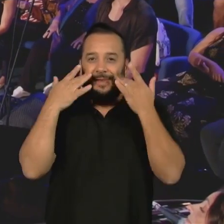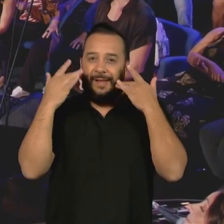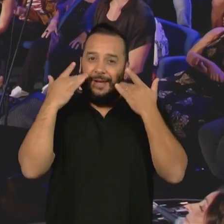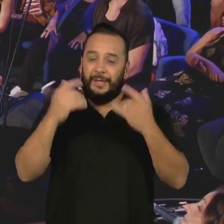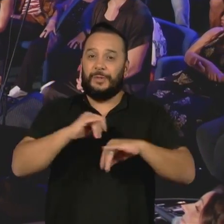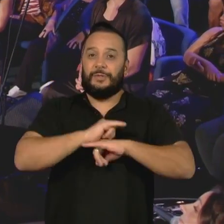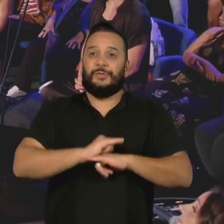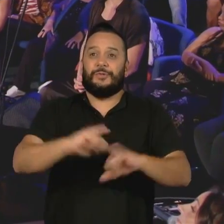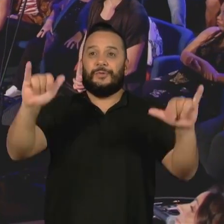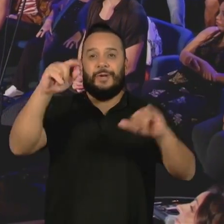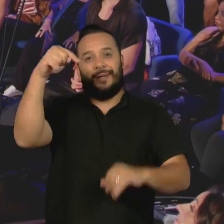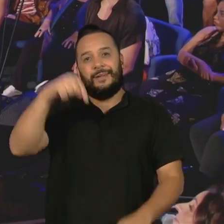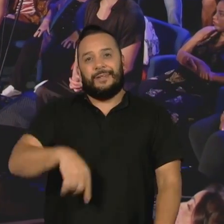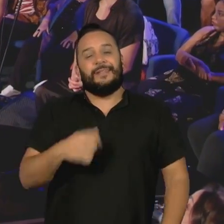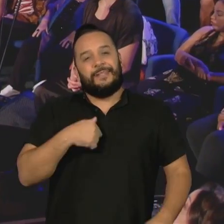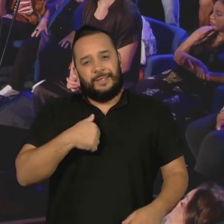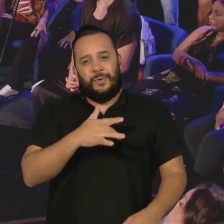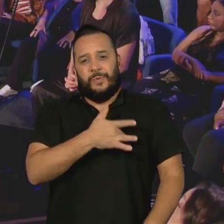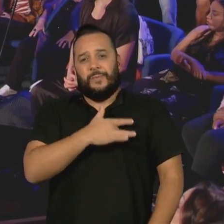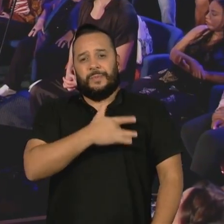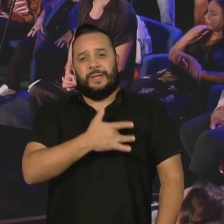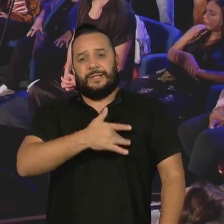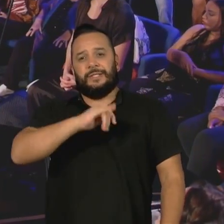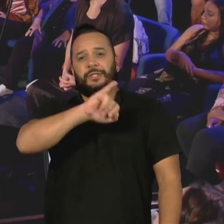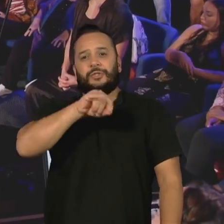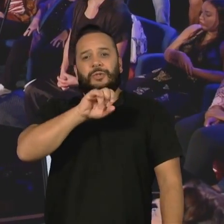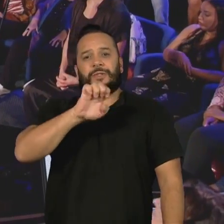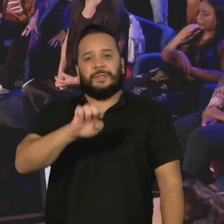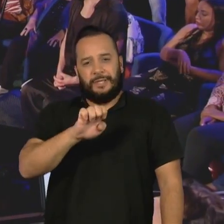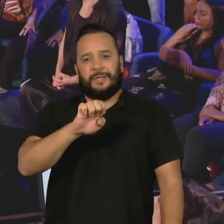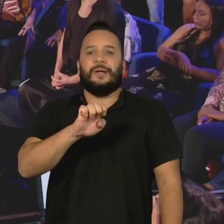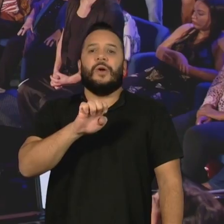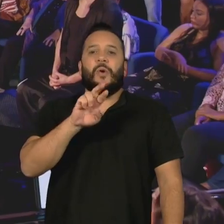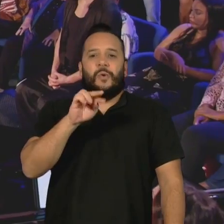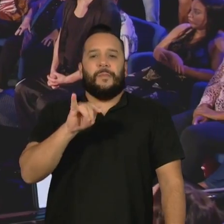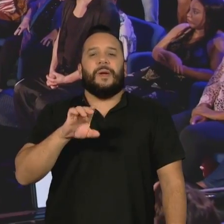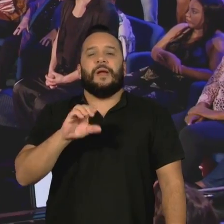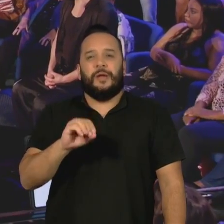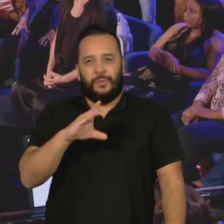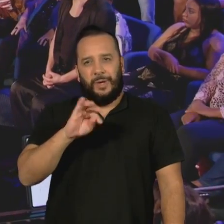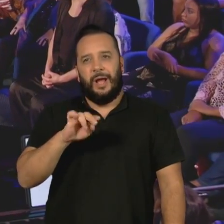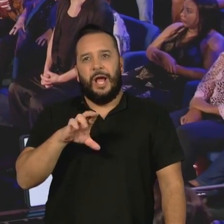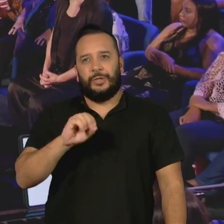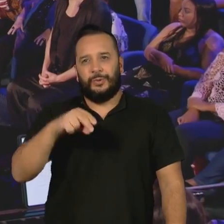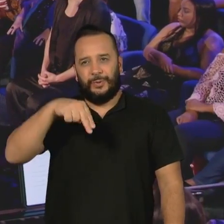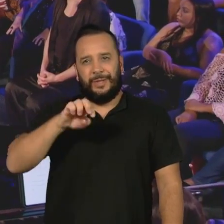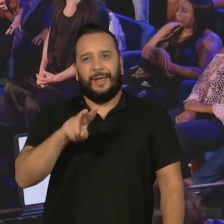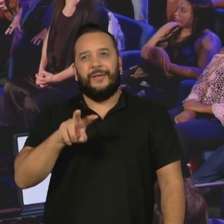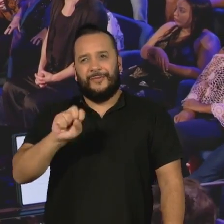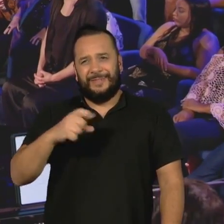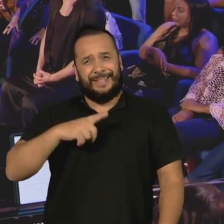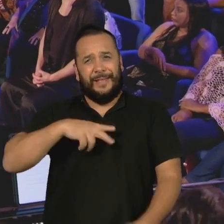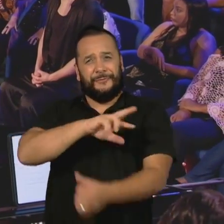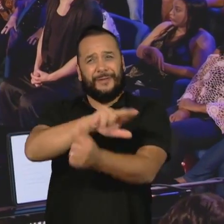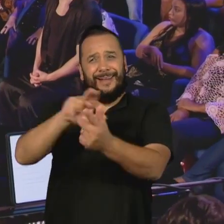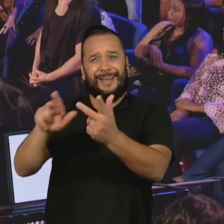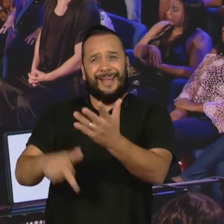divulgar aqui o Romance do José Roberto de Castro Neves. São muitos livros, Mas esse romance